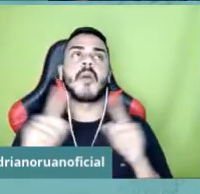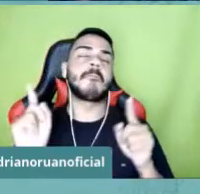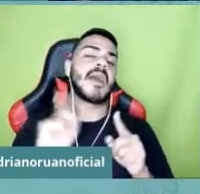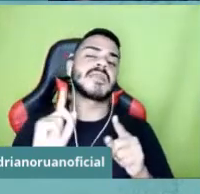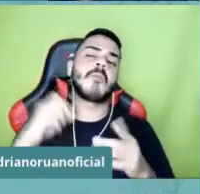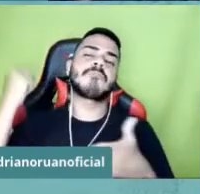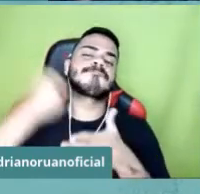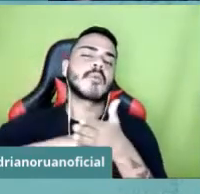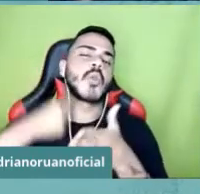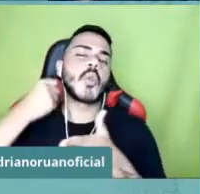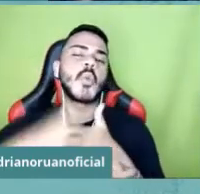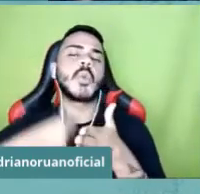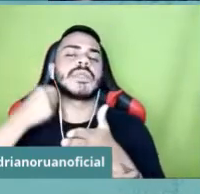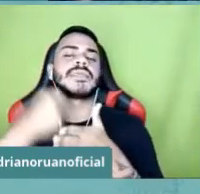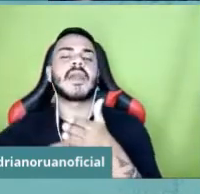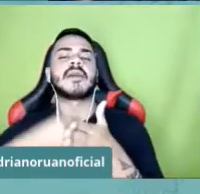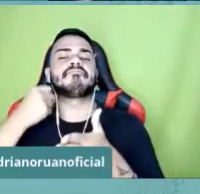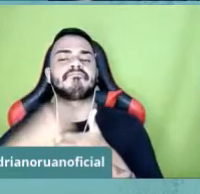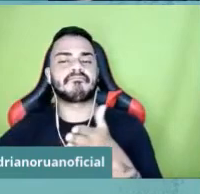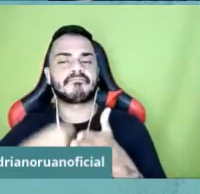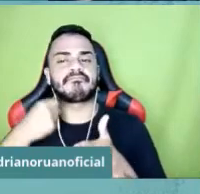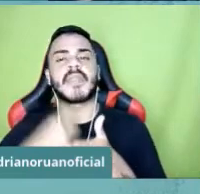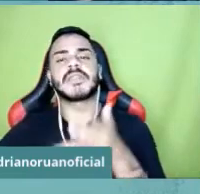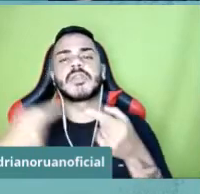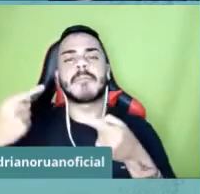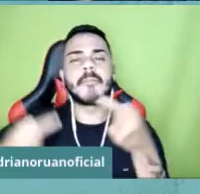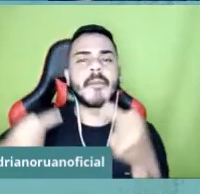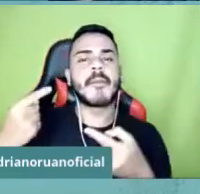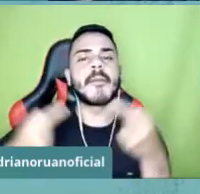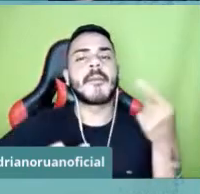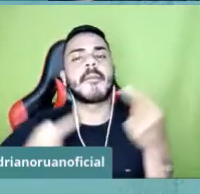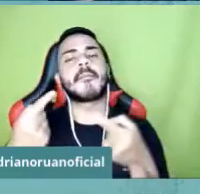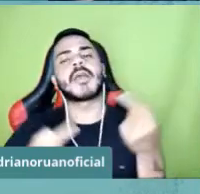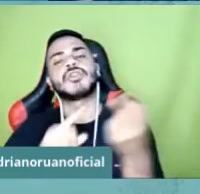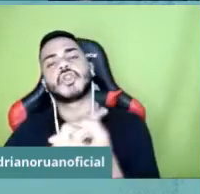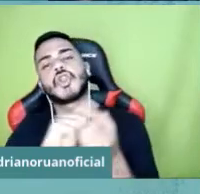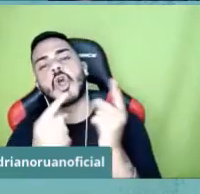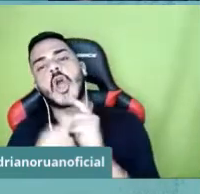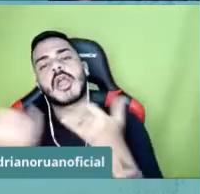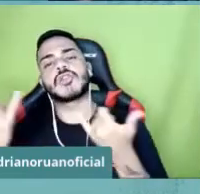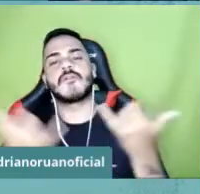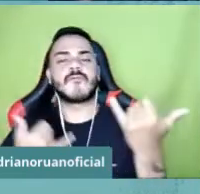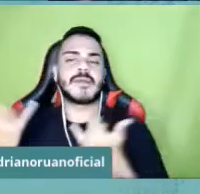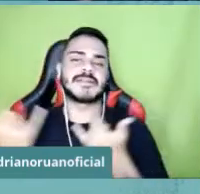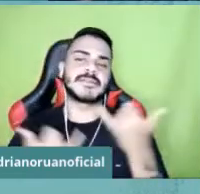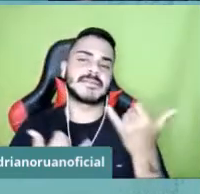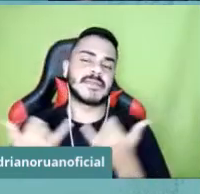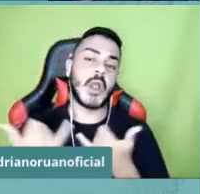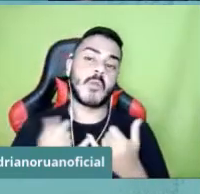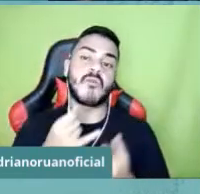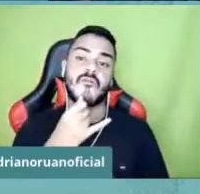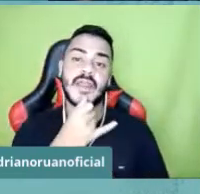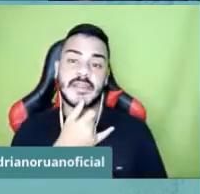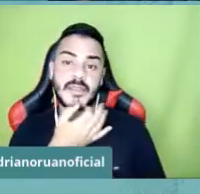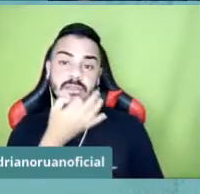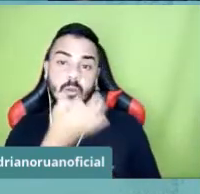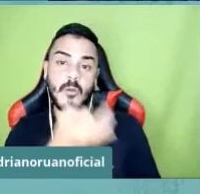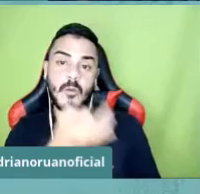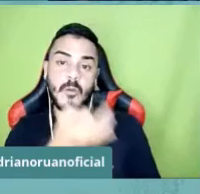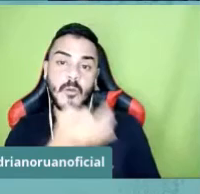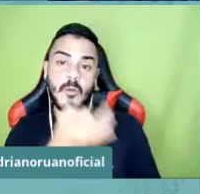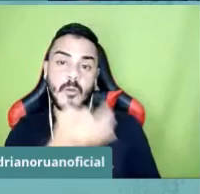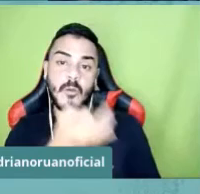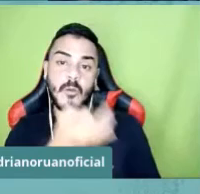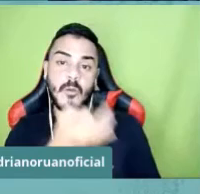batalha de discussão, de trocas de informação. Infelizmente, na minha opinião, as fake